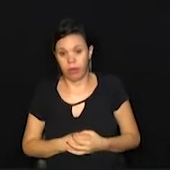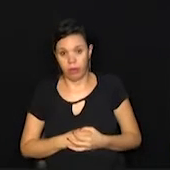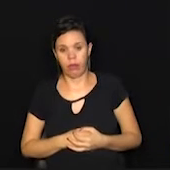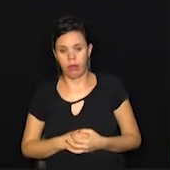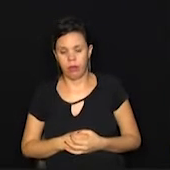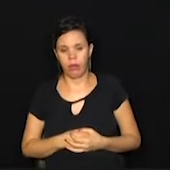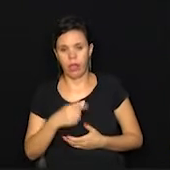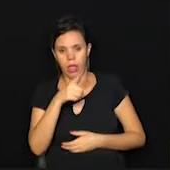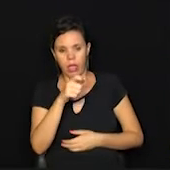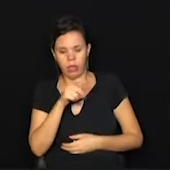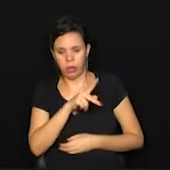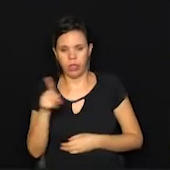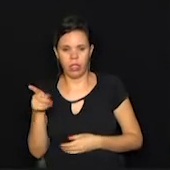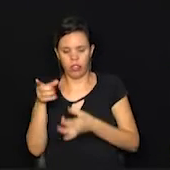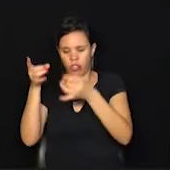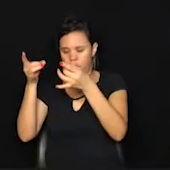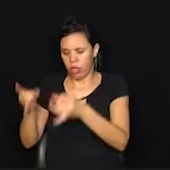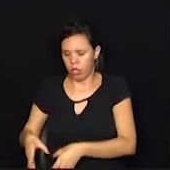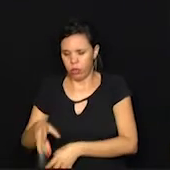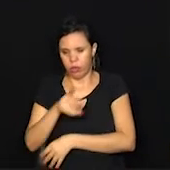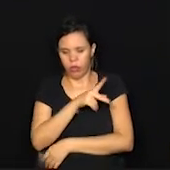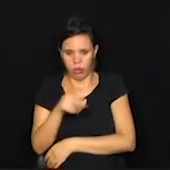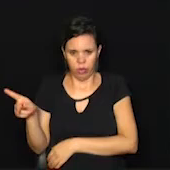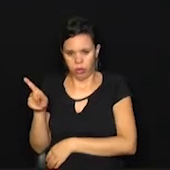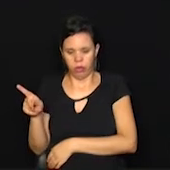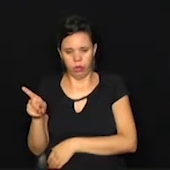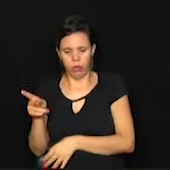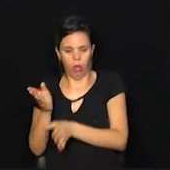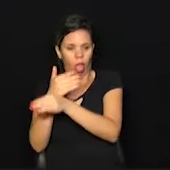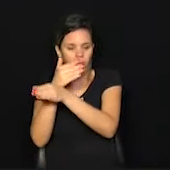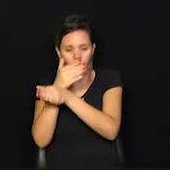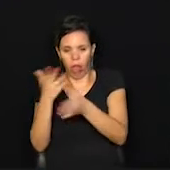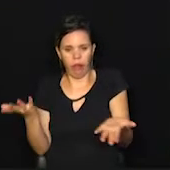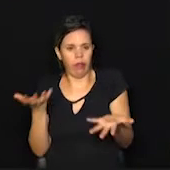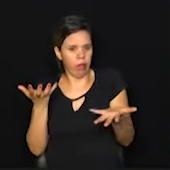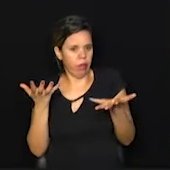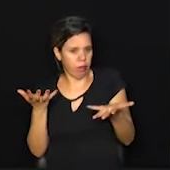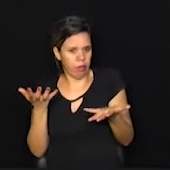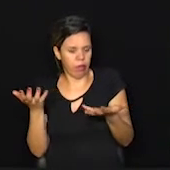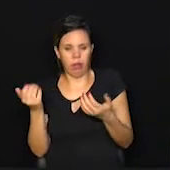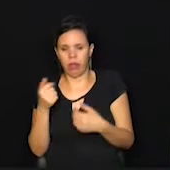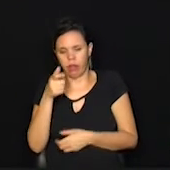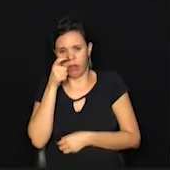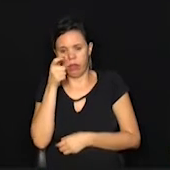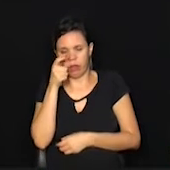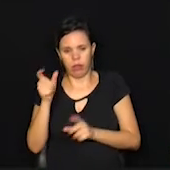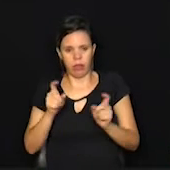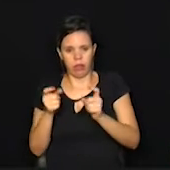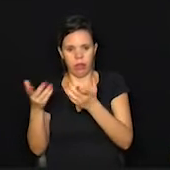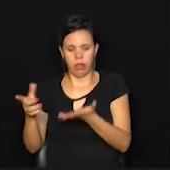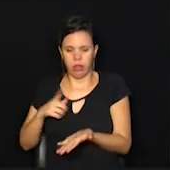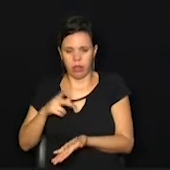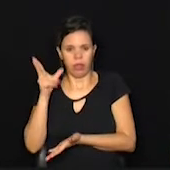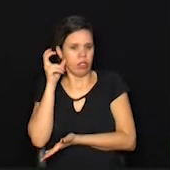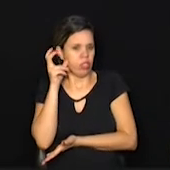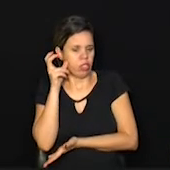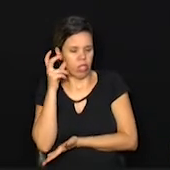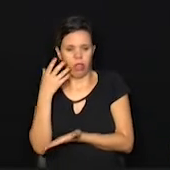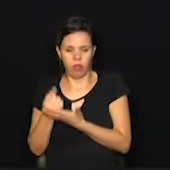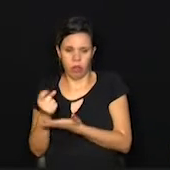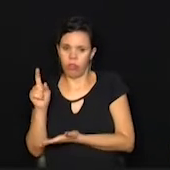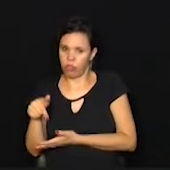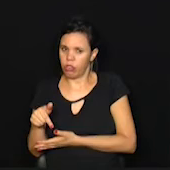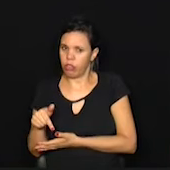Goulart abandonou a presidência que o país está acéfalo quem quiser ouvir essa seção tem o áudio disso